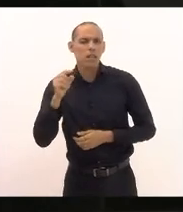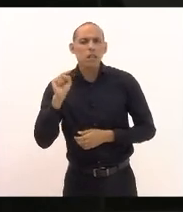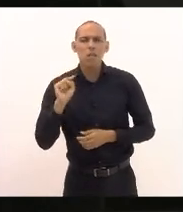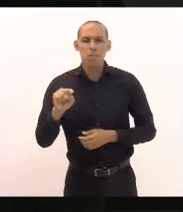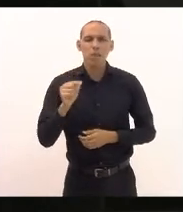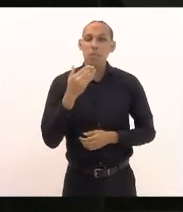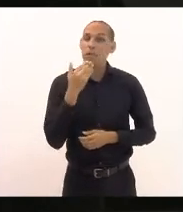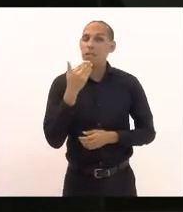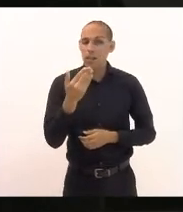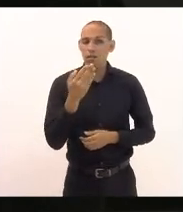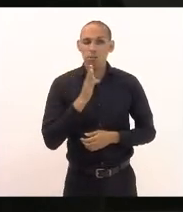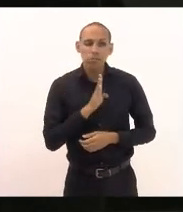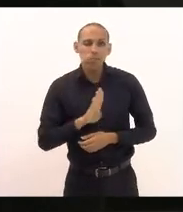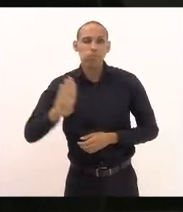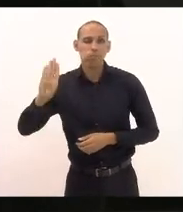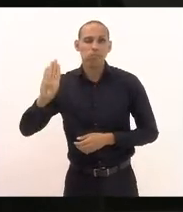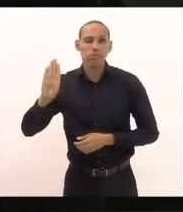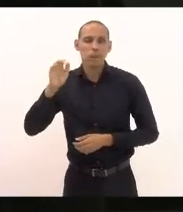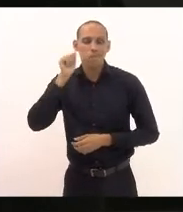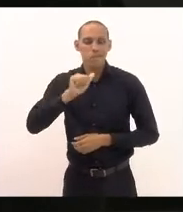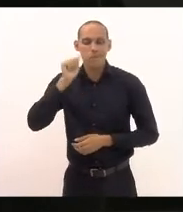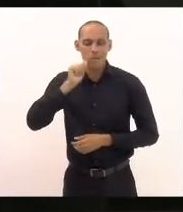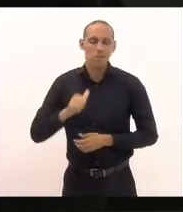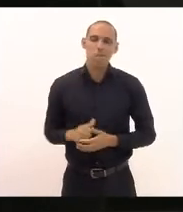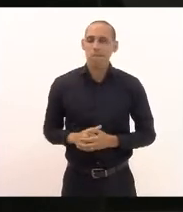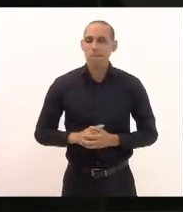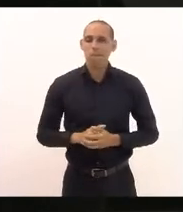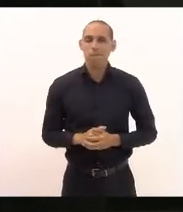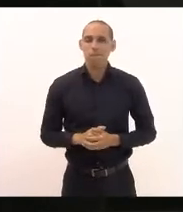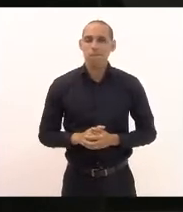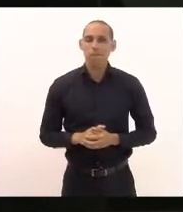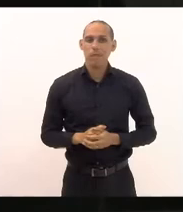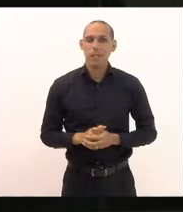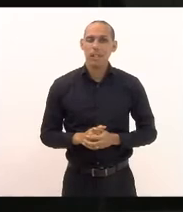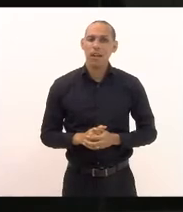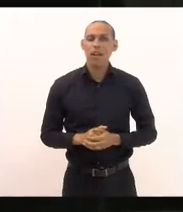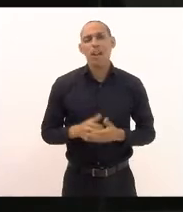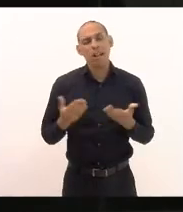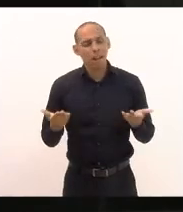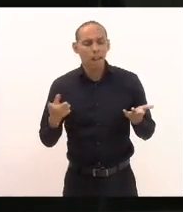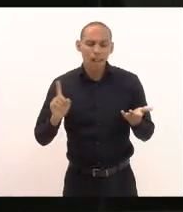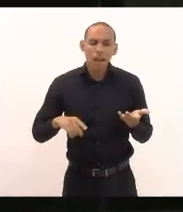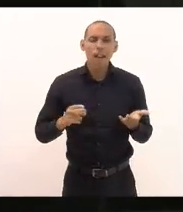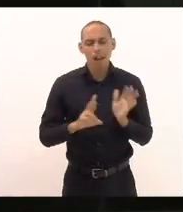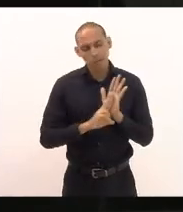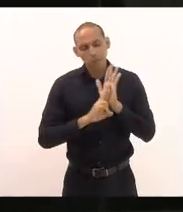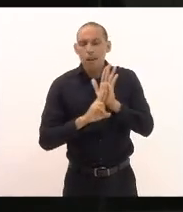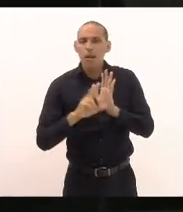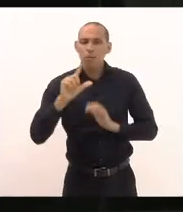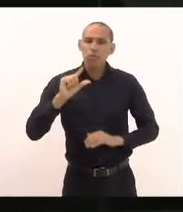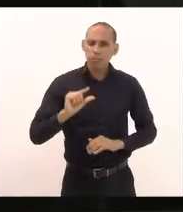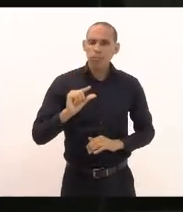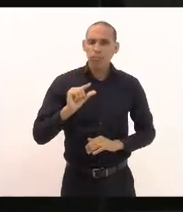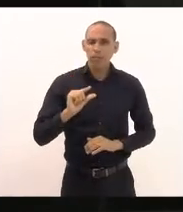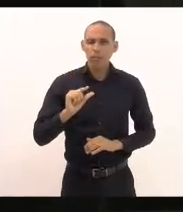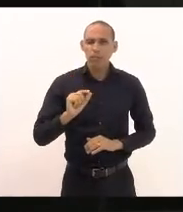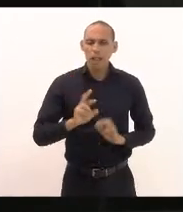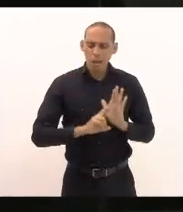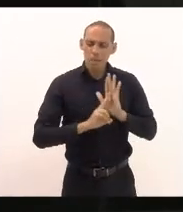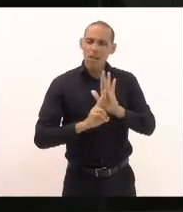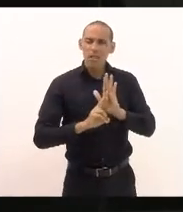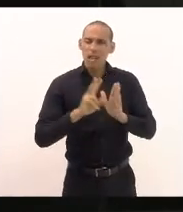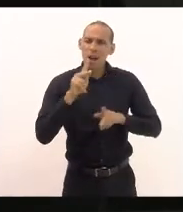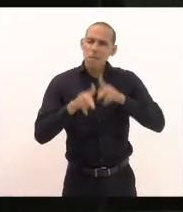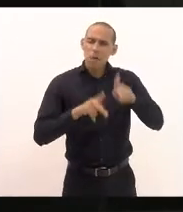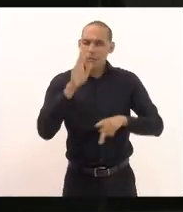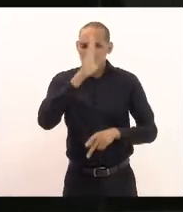pedidos de candidaturas femininas. Mesmo abaixo de uma real representação da população brasileira,